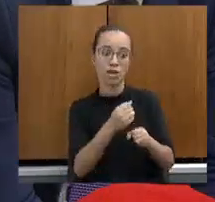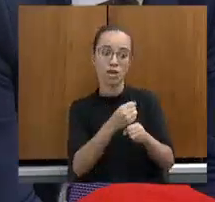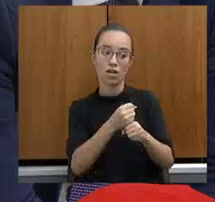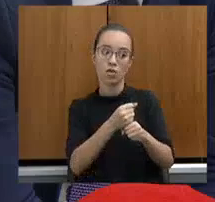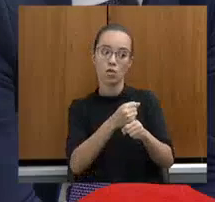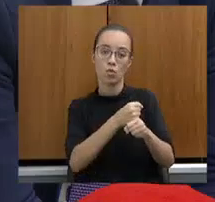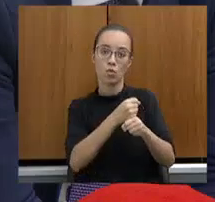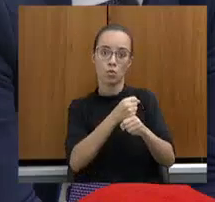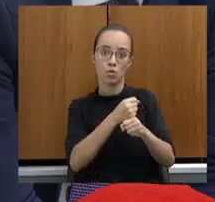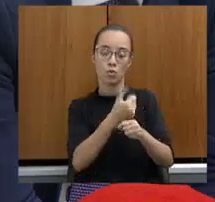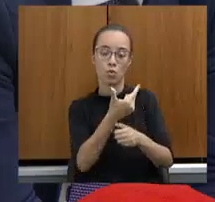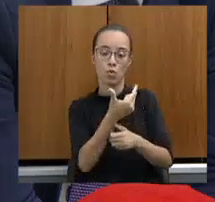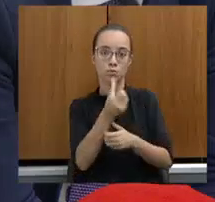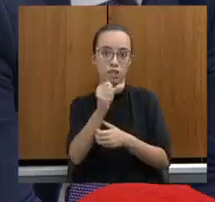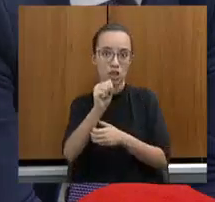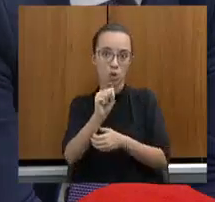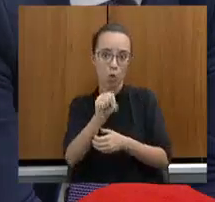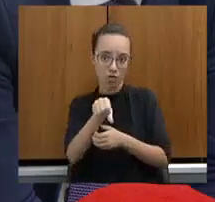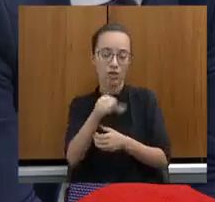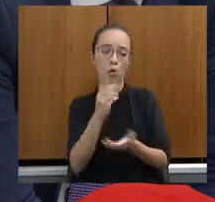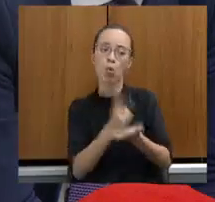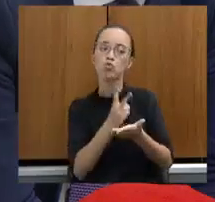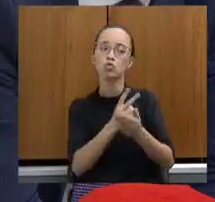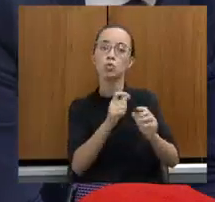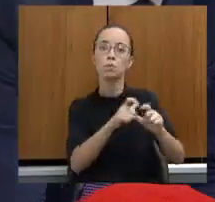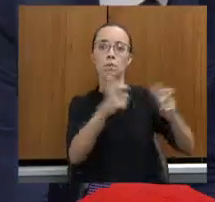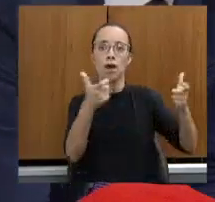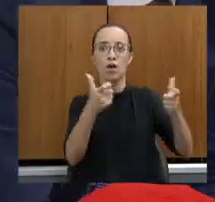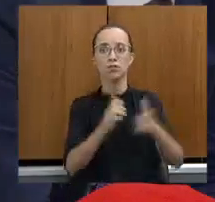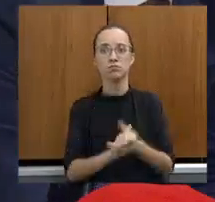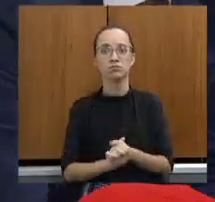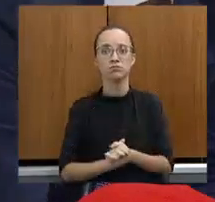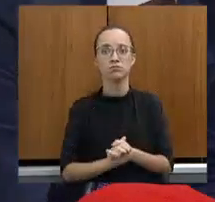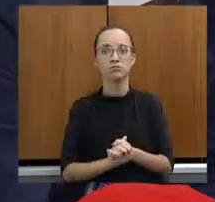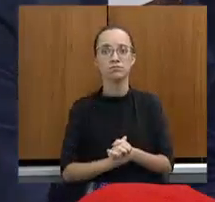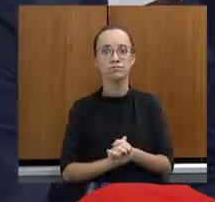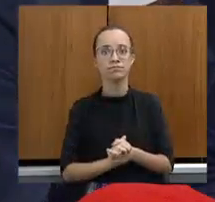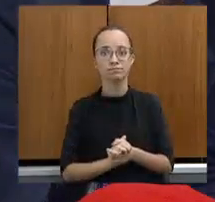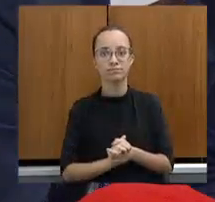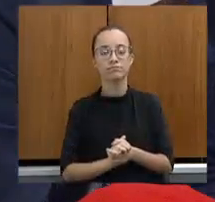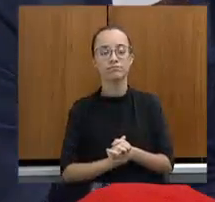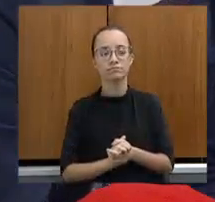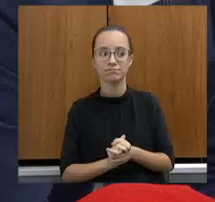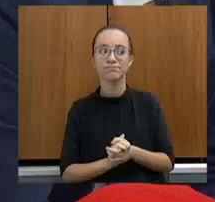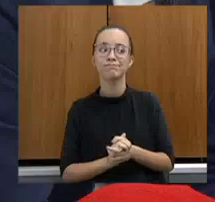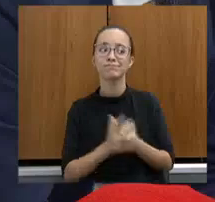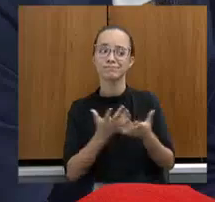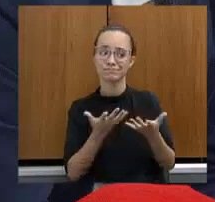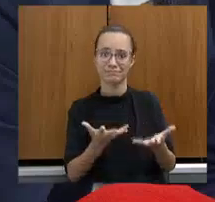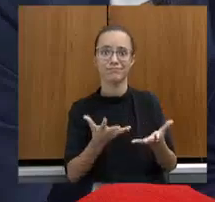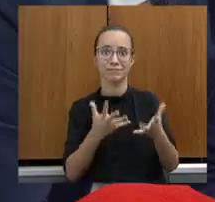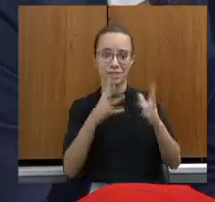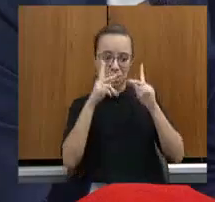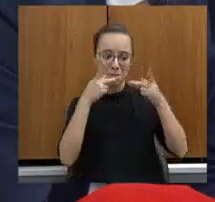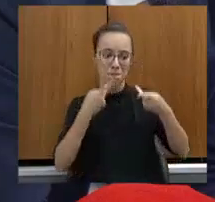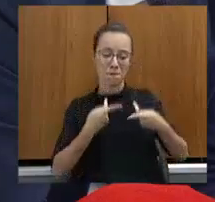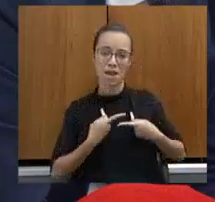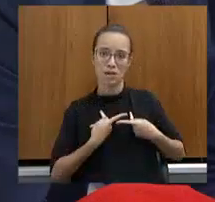2019 permanecem como a maioria na maior parte das comissões de mérito da casa